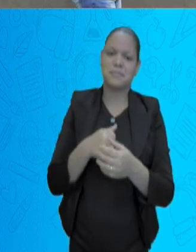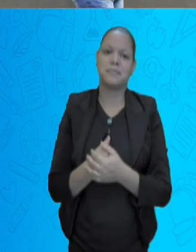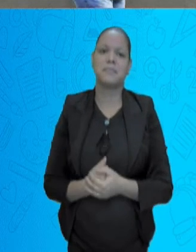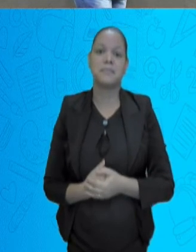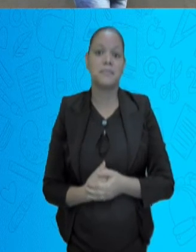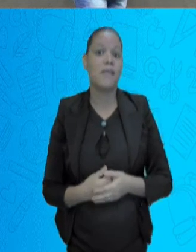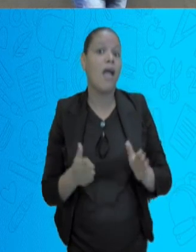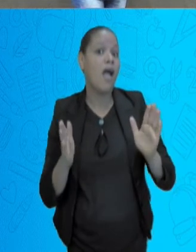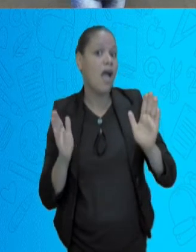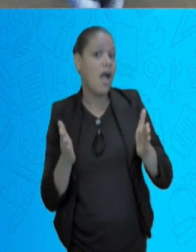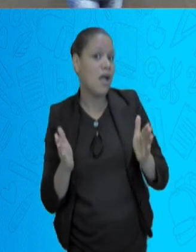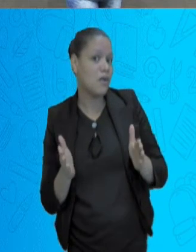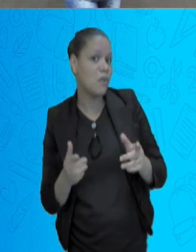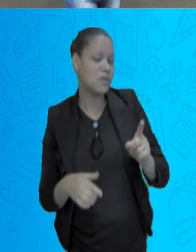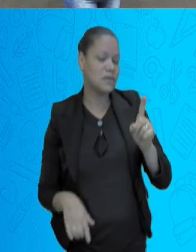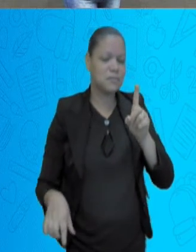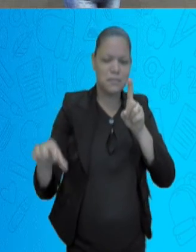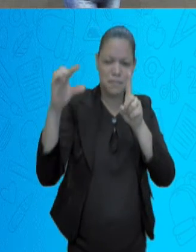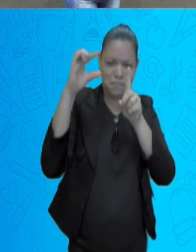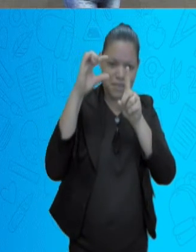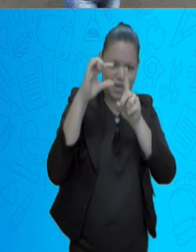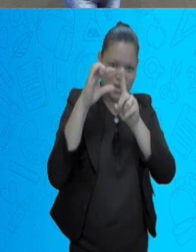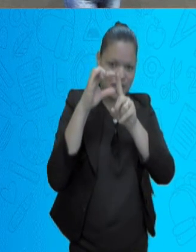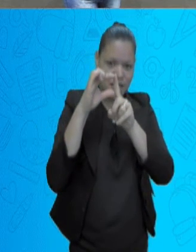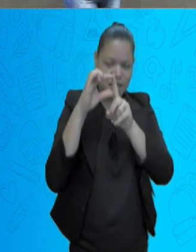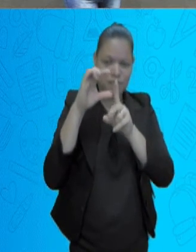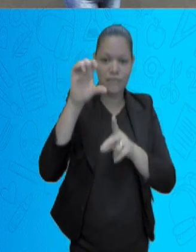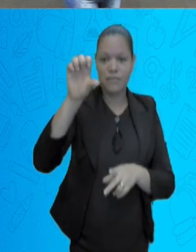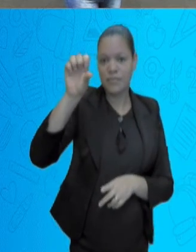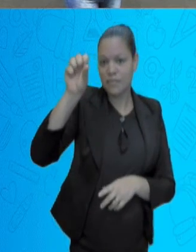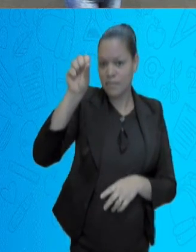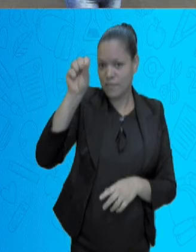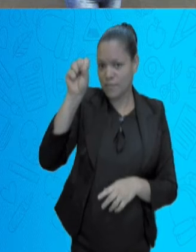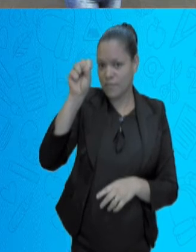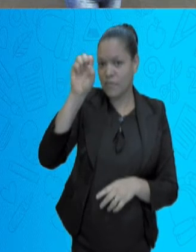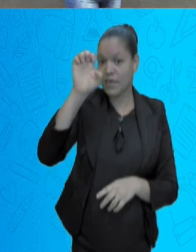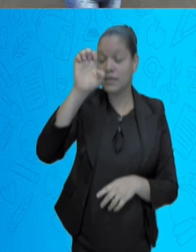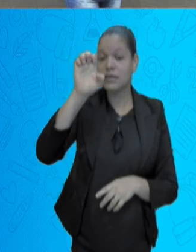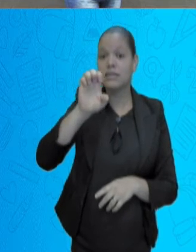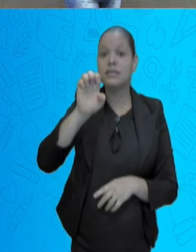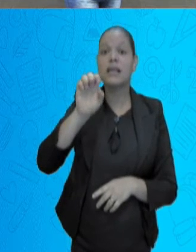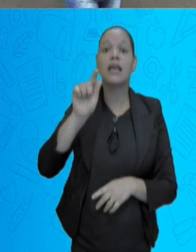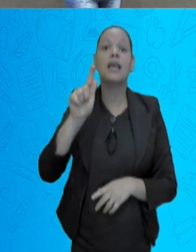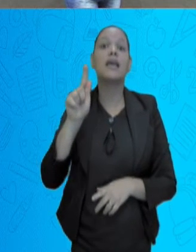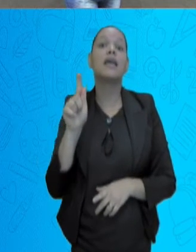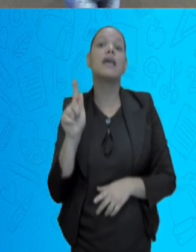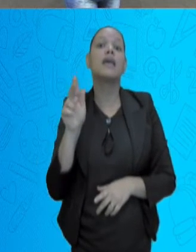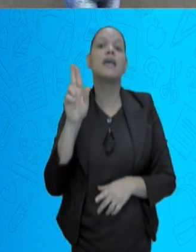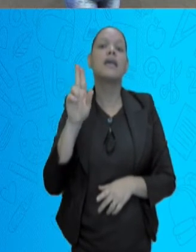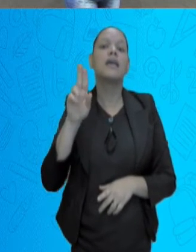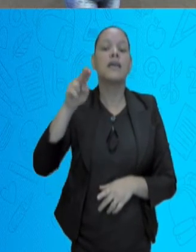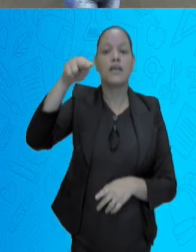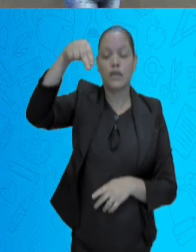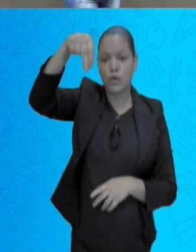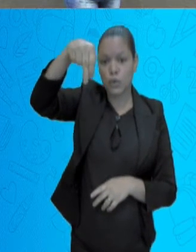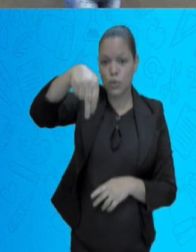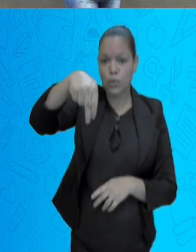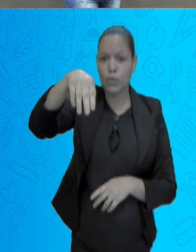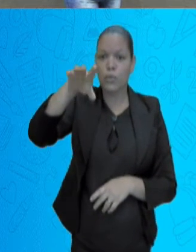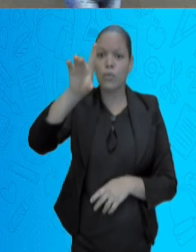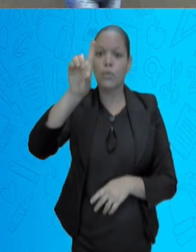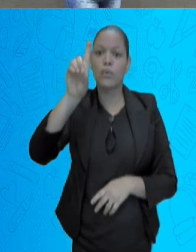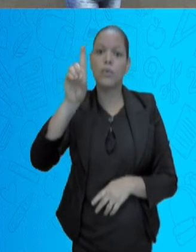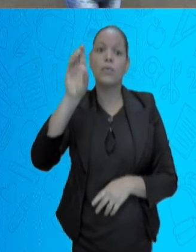Segundo, segundo. Eu vou usar, eu tenho lá a letra D não se